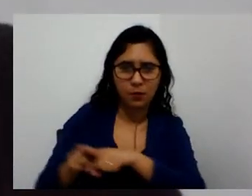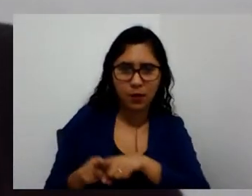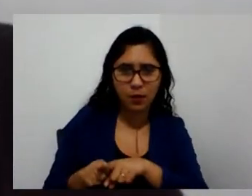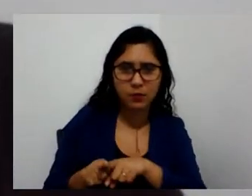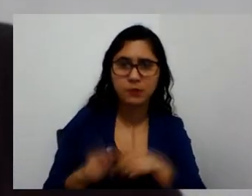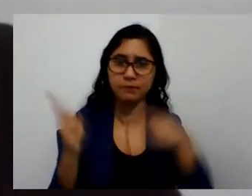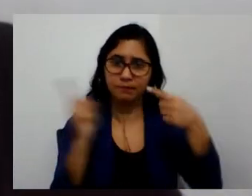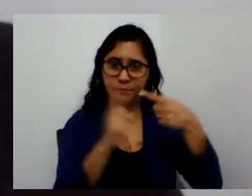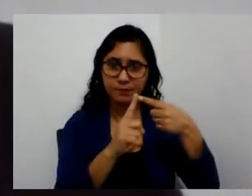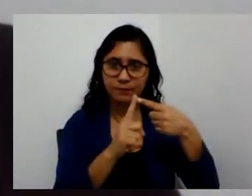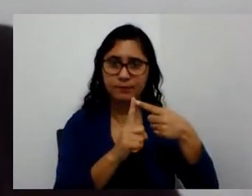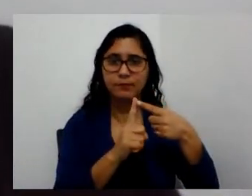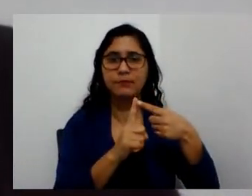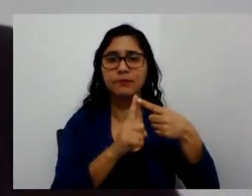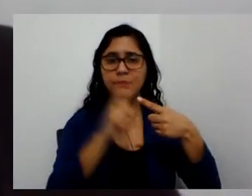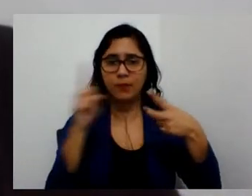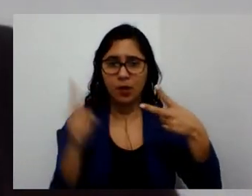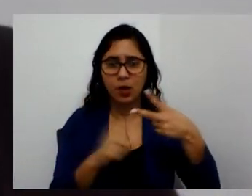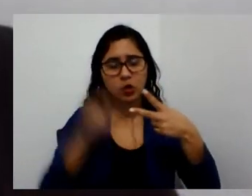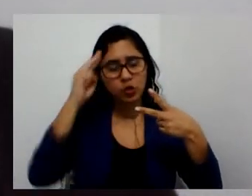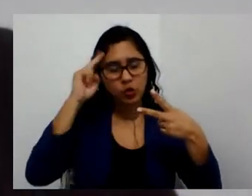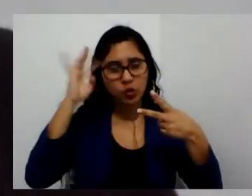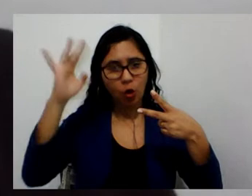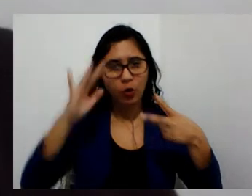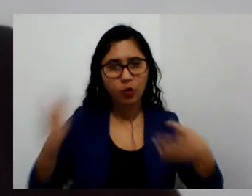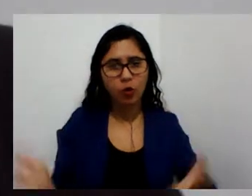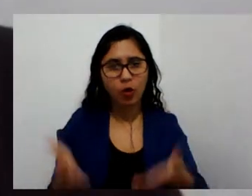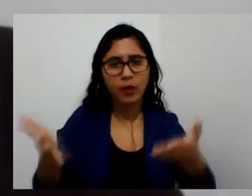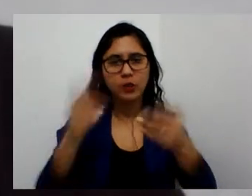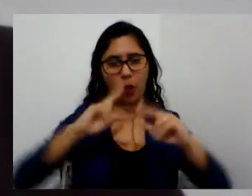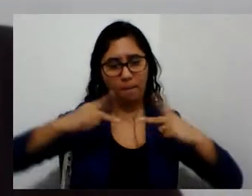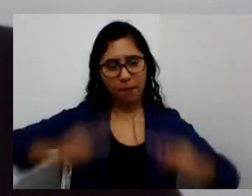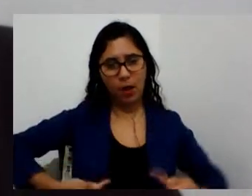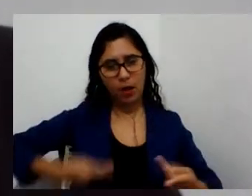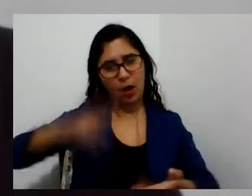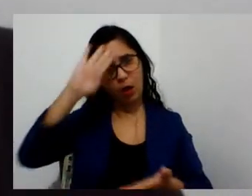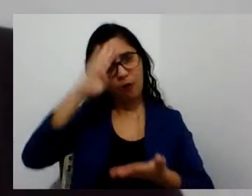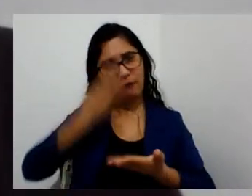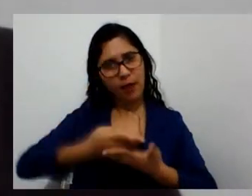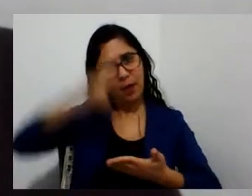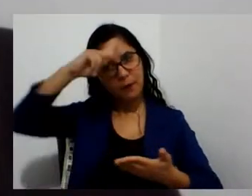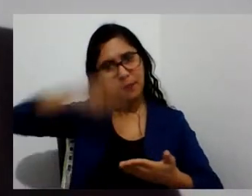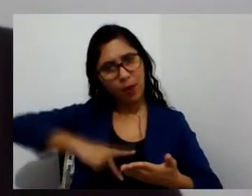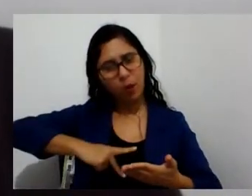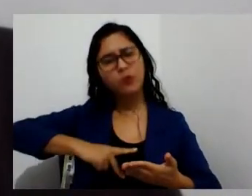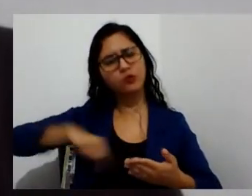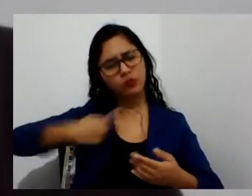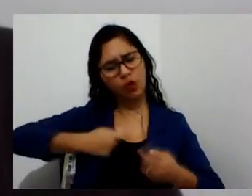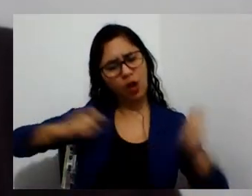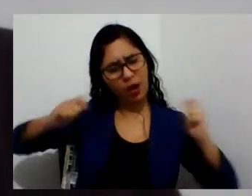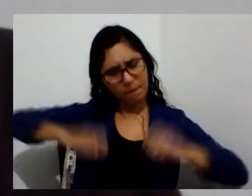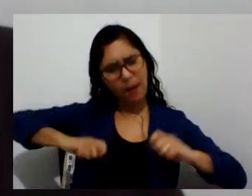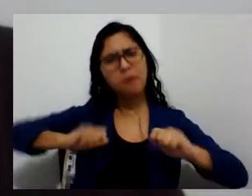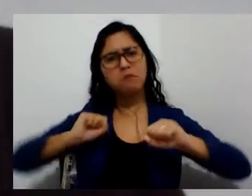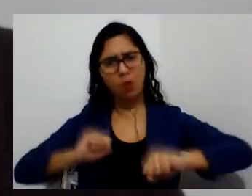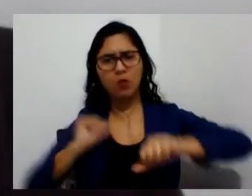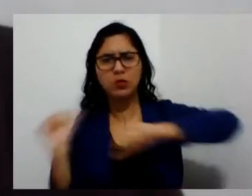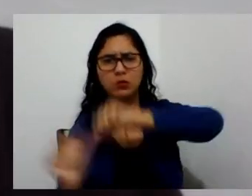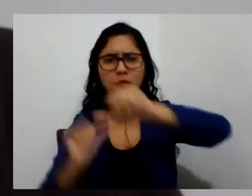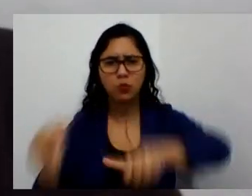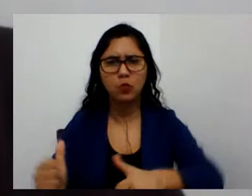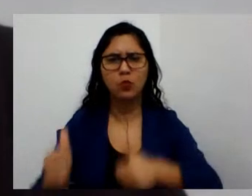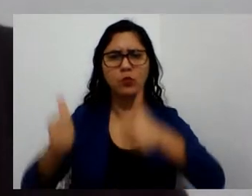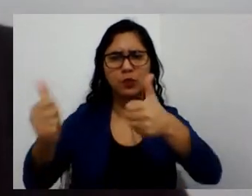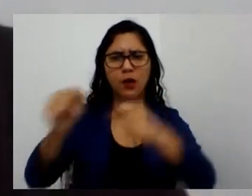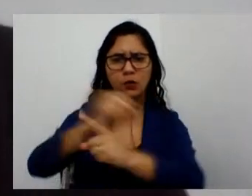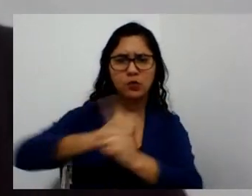Primeiro, sonho com encorajar a humanidade a confiar em si mesma, para nos convencer de que somos capazes de criar mudanças positivas na nossa